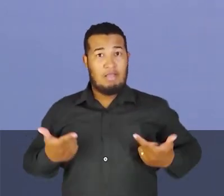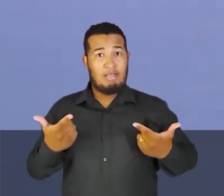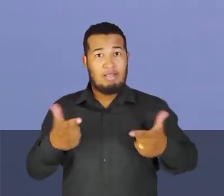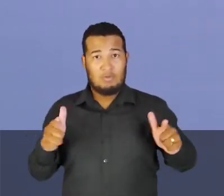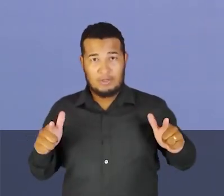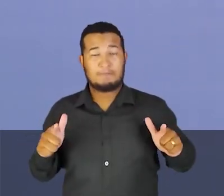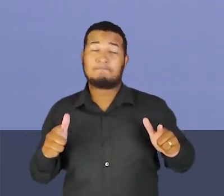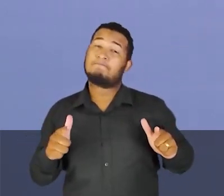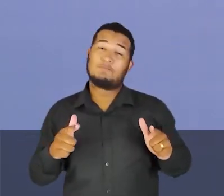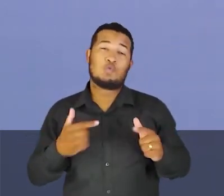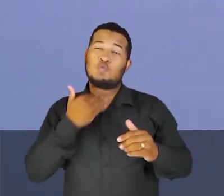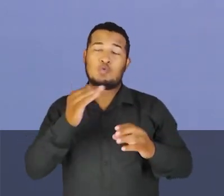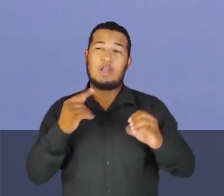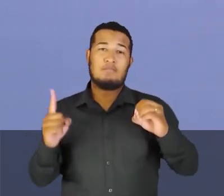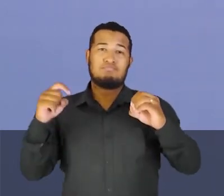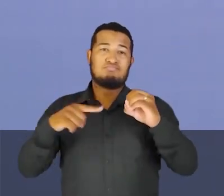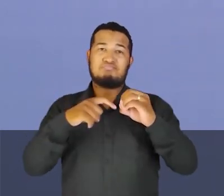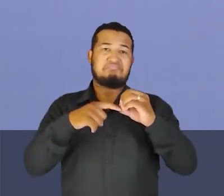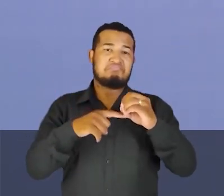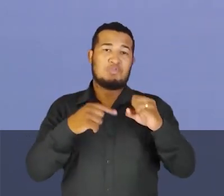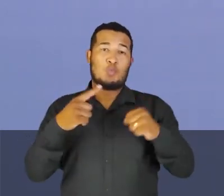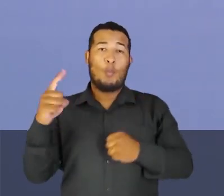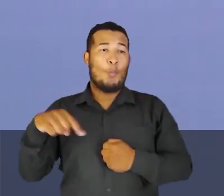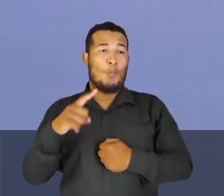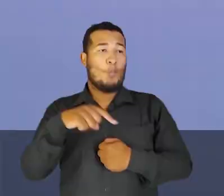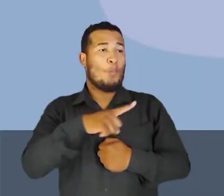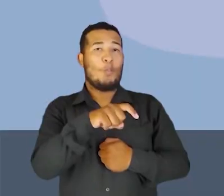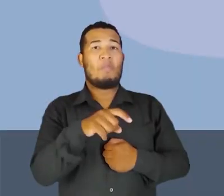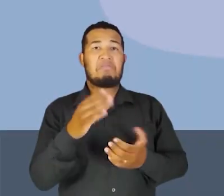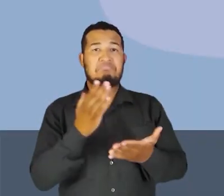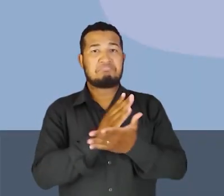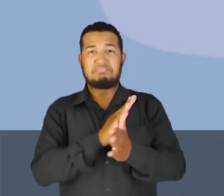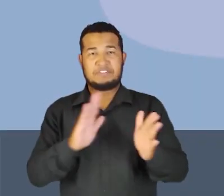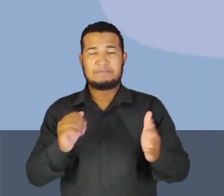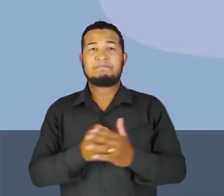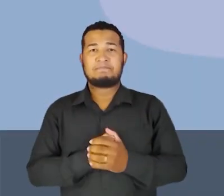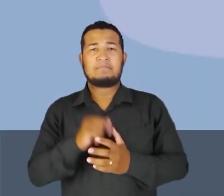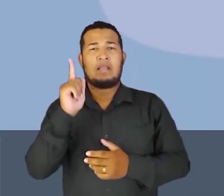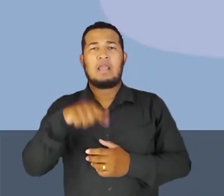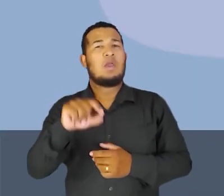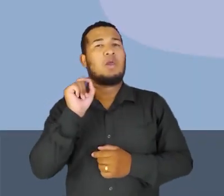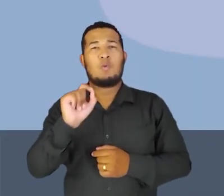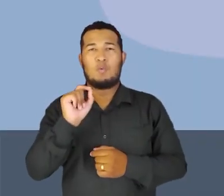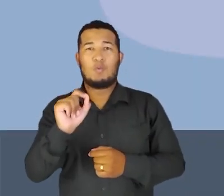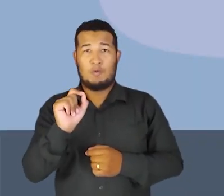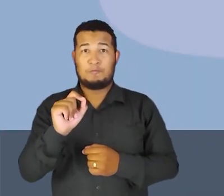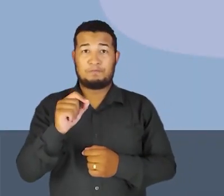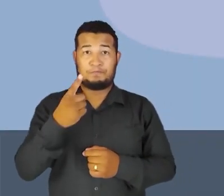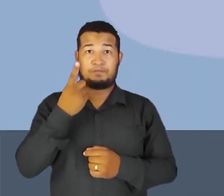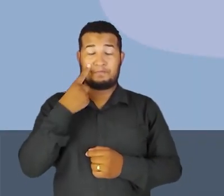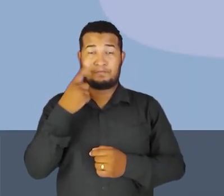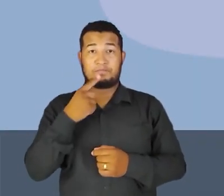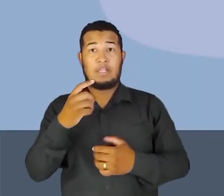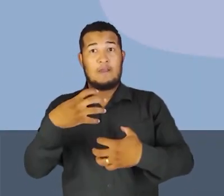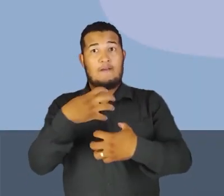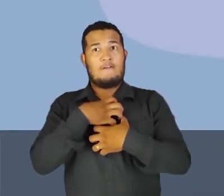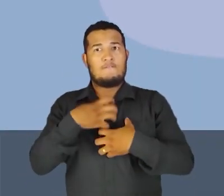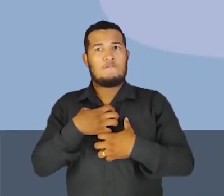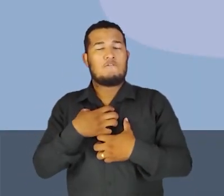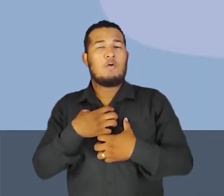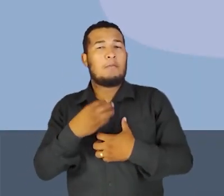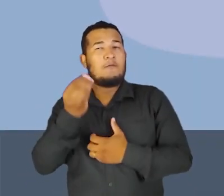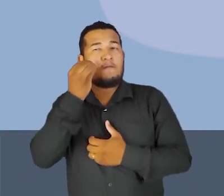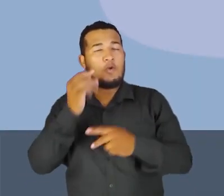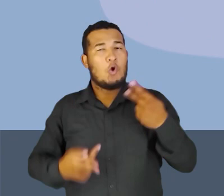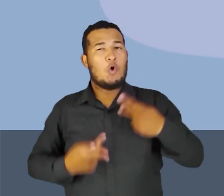liberado, ele não pode ser fecundado. Ok? Observe na imagem aí o que são os métodos hormonais. São formas sintéticas